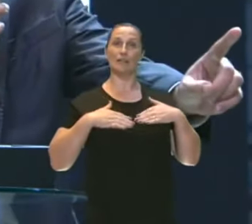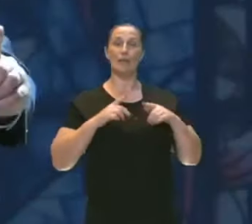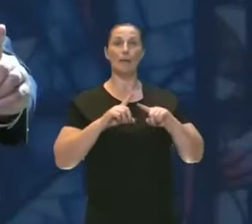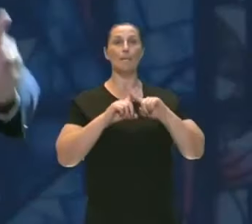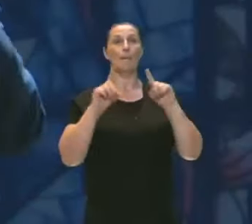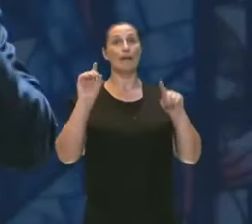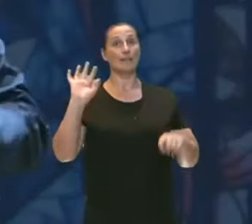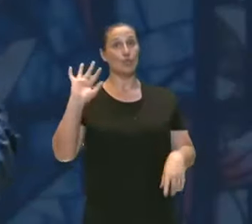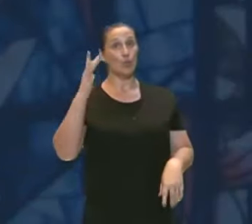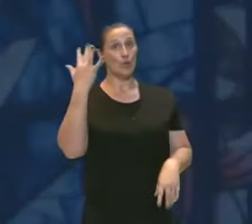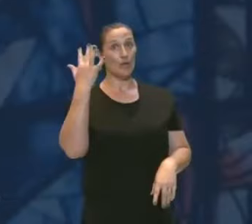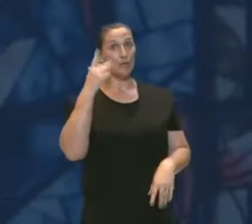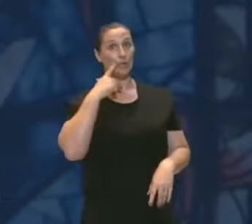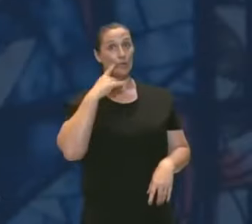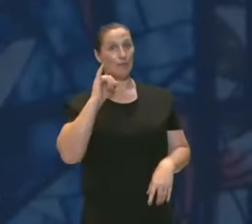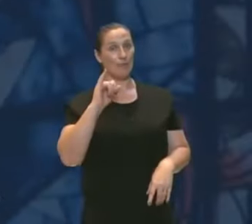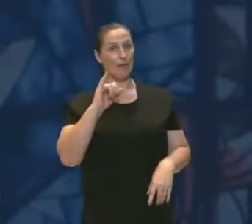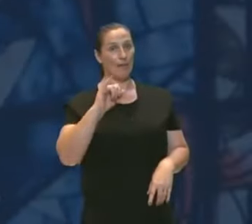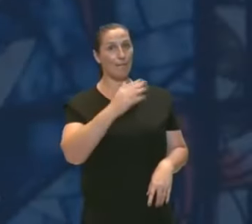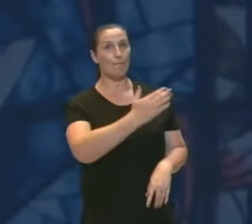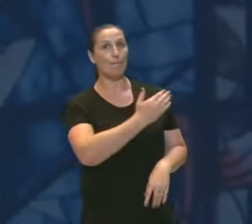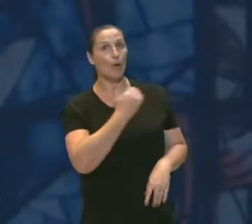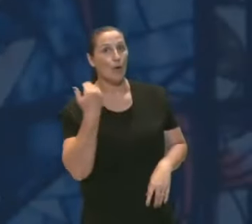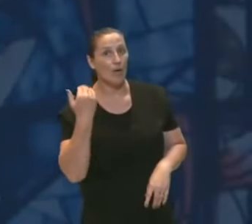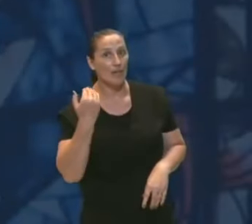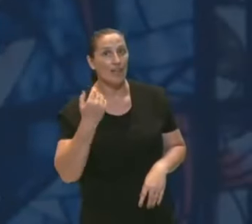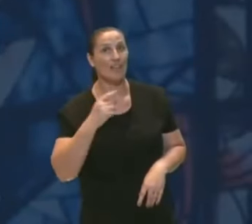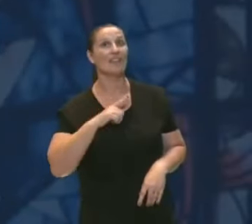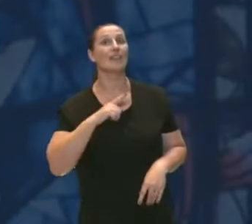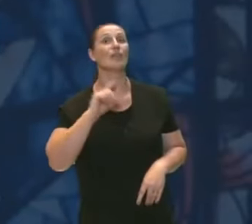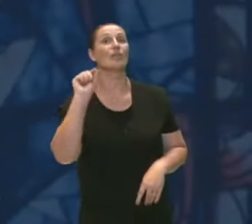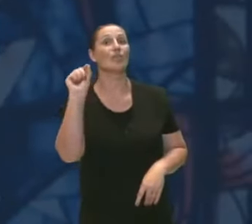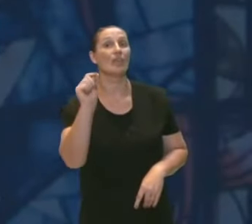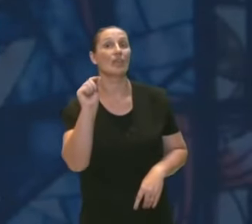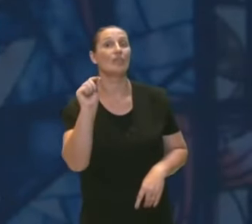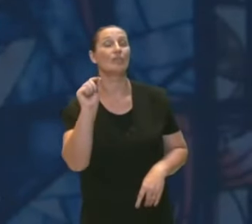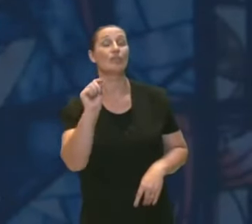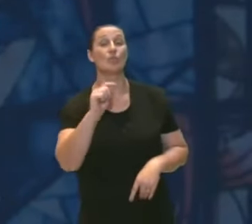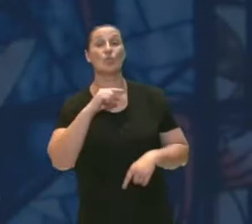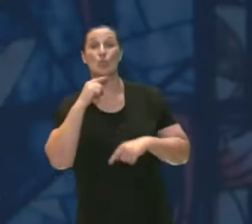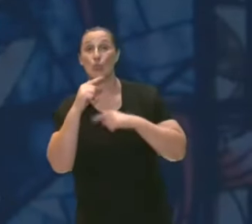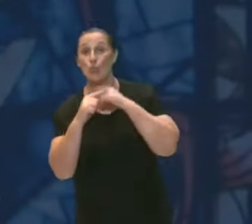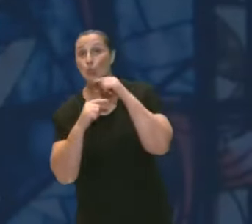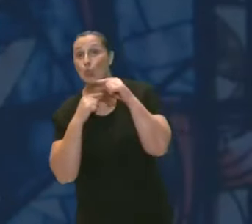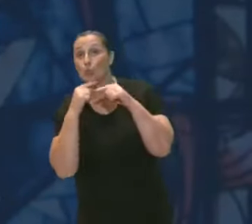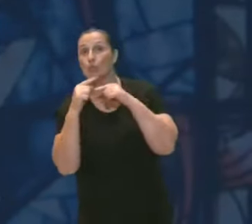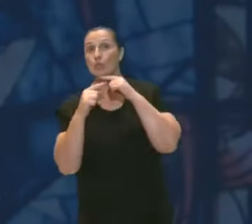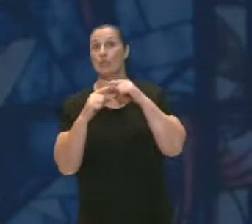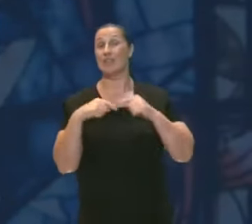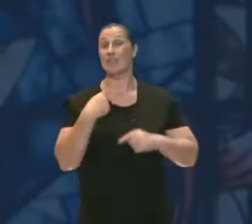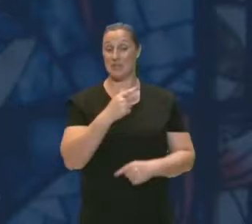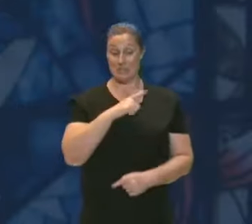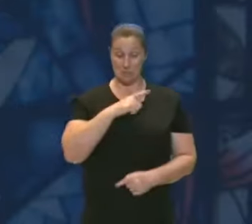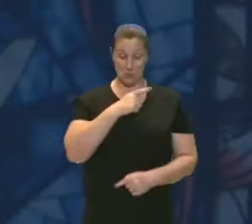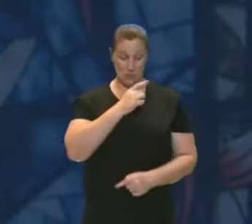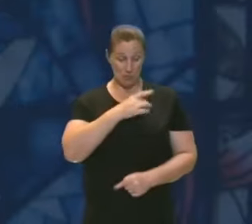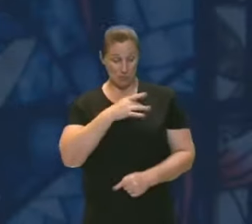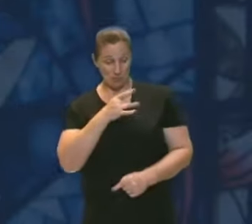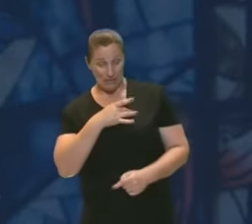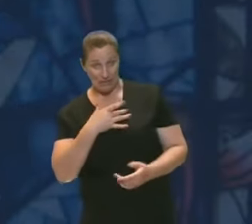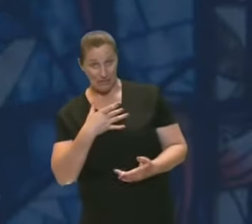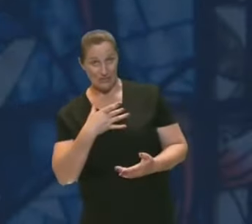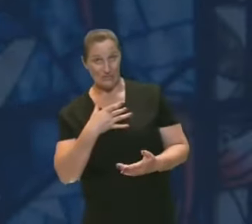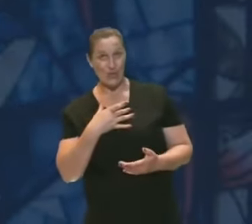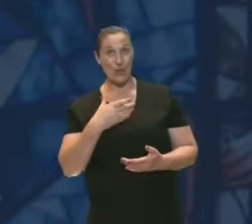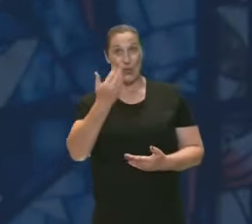pai, a dúvida volta. Porque a gente fica lidando com medos, nós lidamos